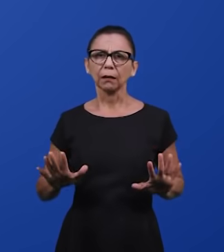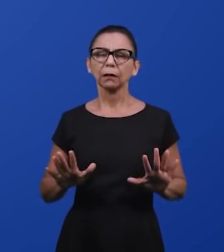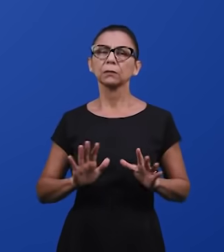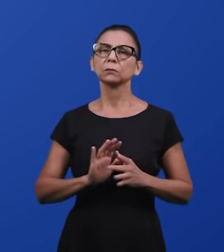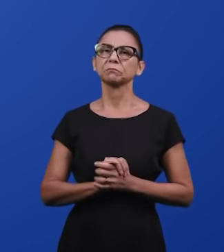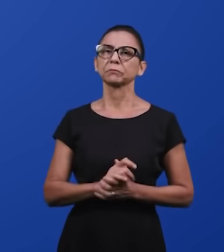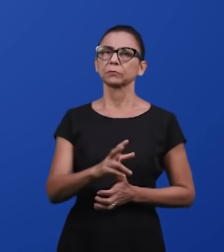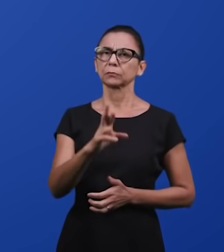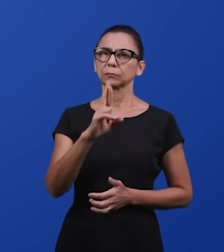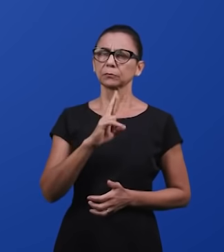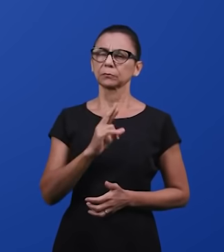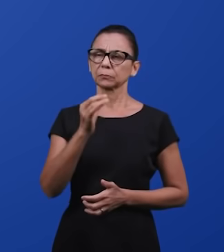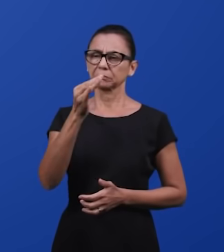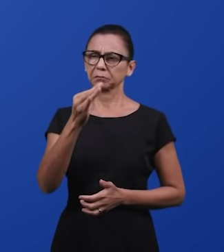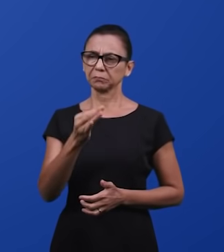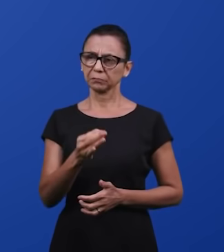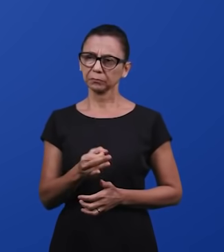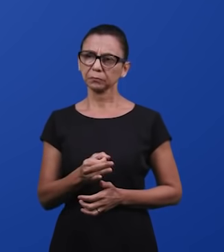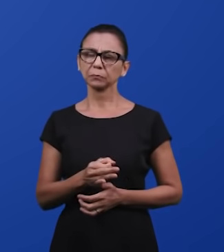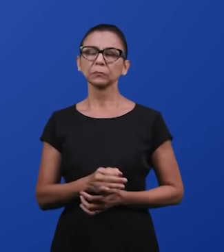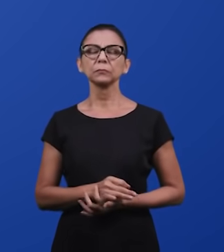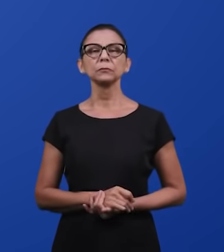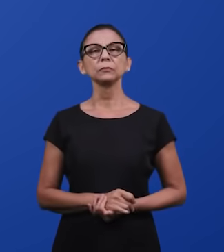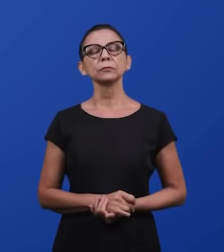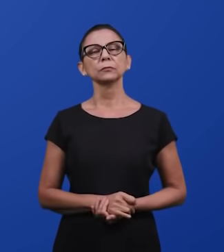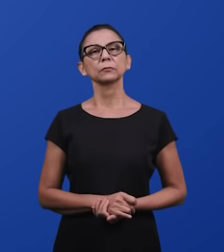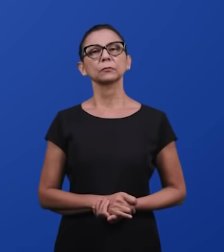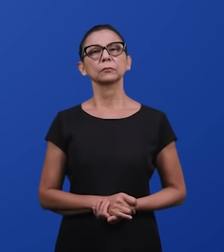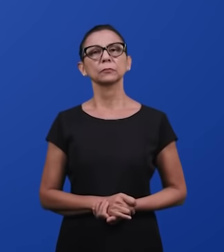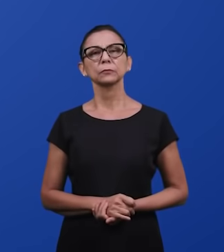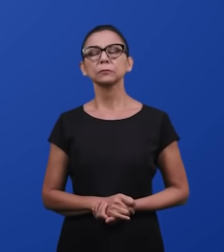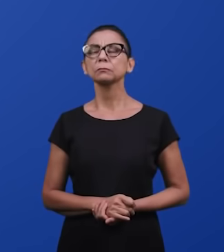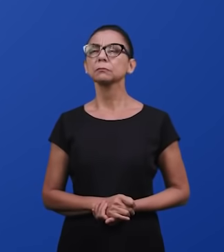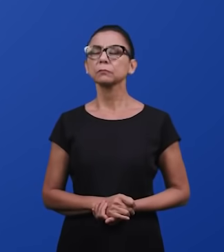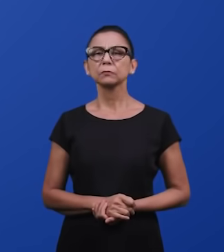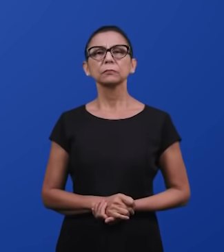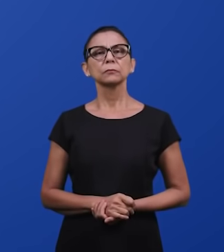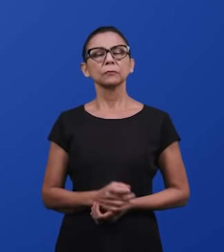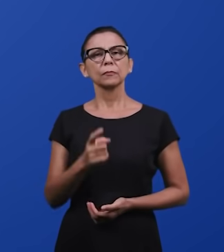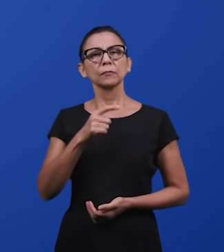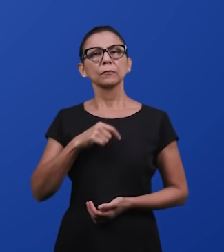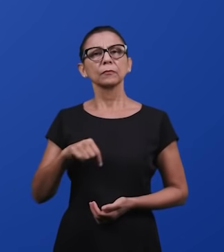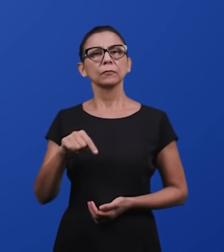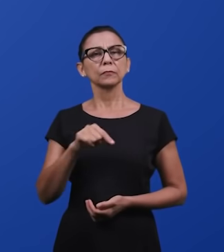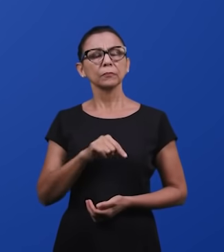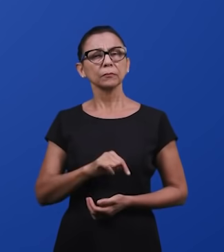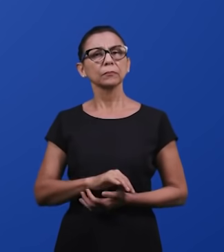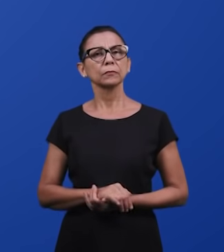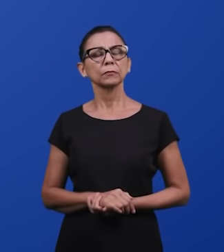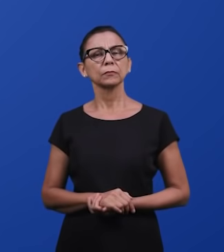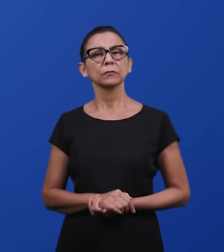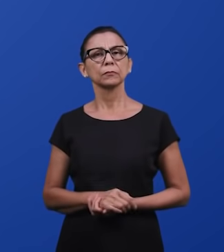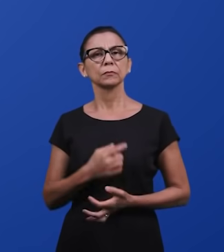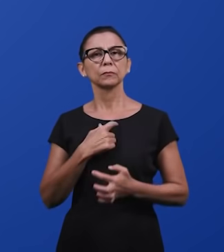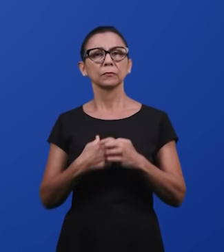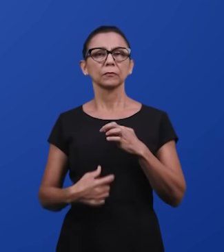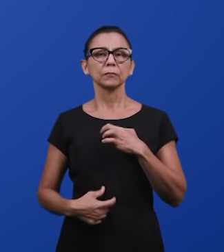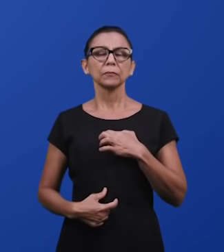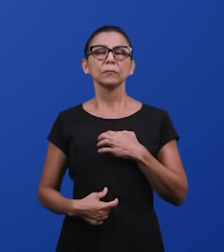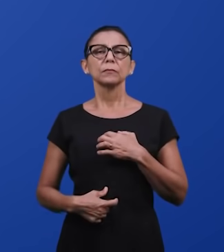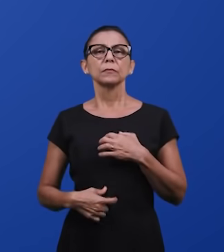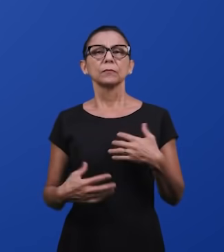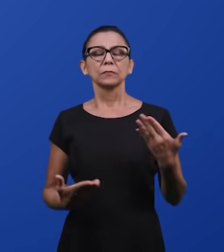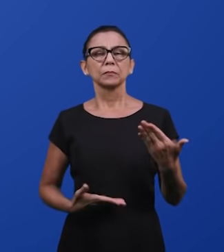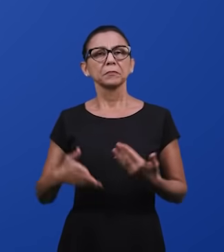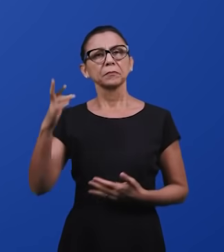palavra, as respostas coerentes, e isso tem nos engrandecido como igreja, nos enaltecido como